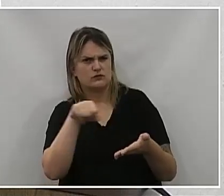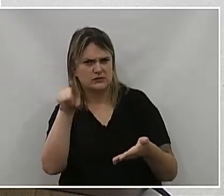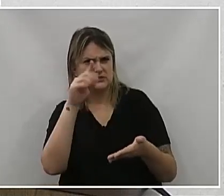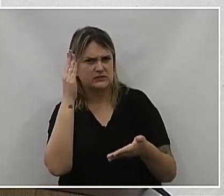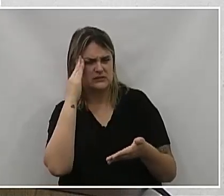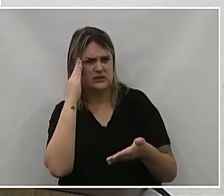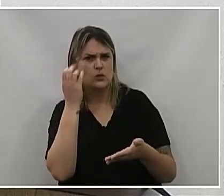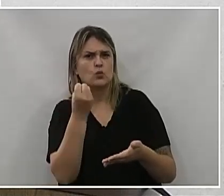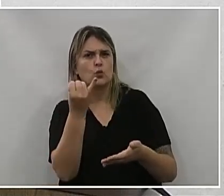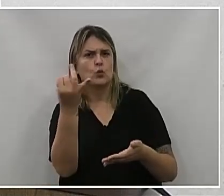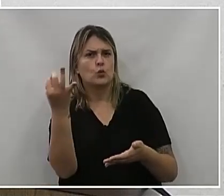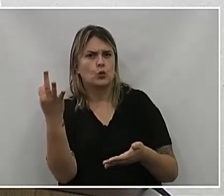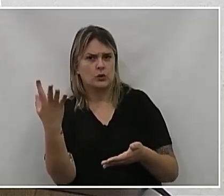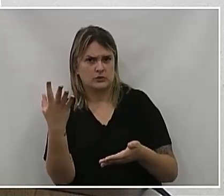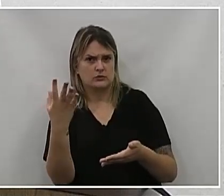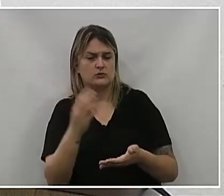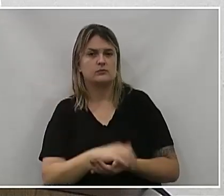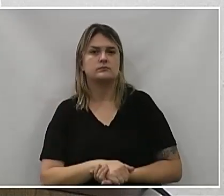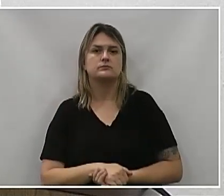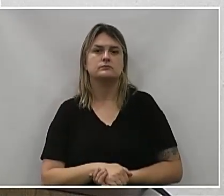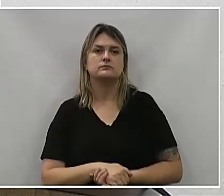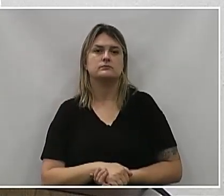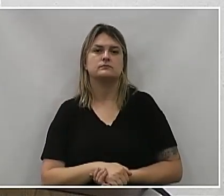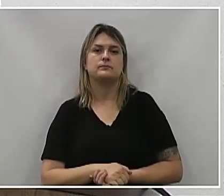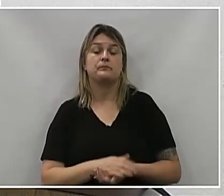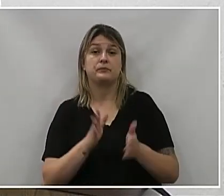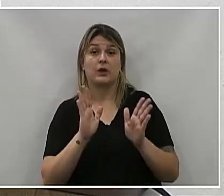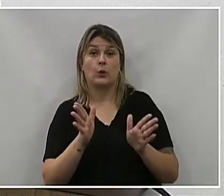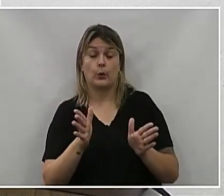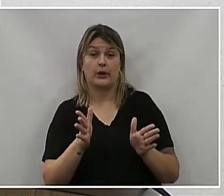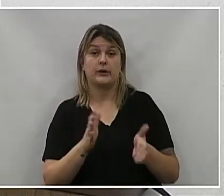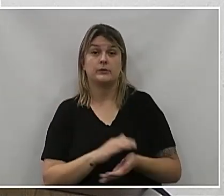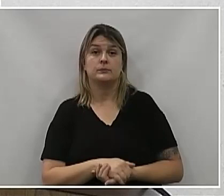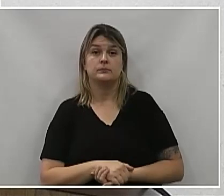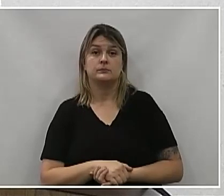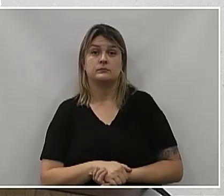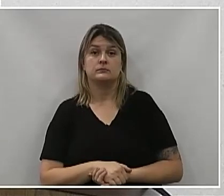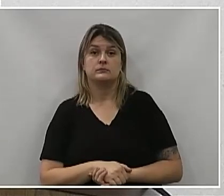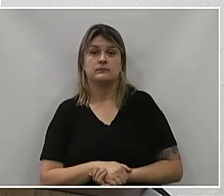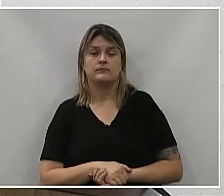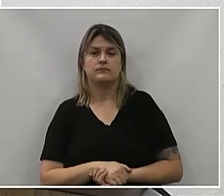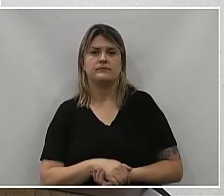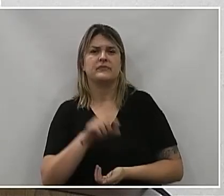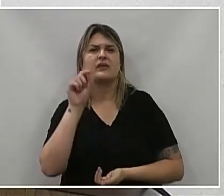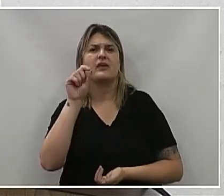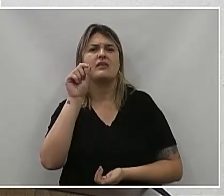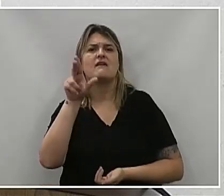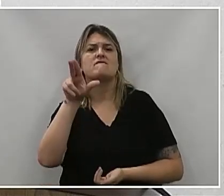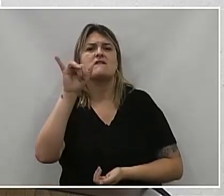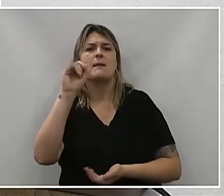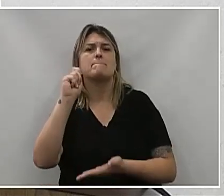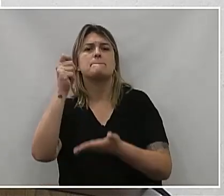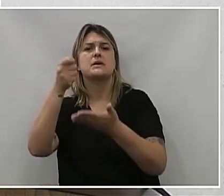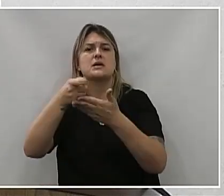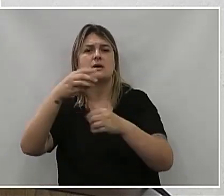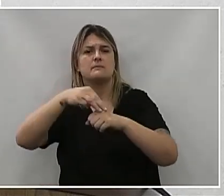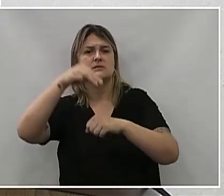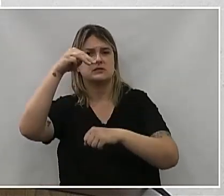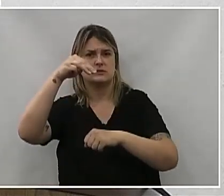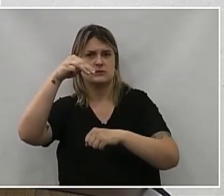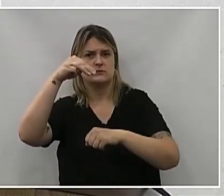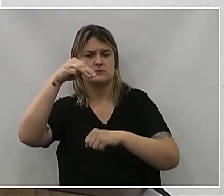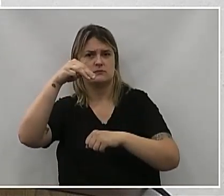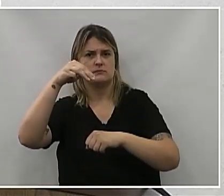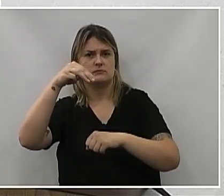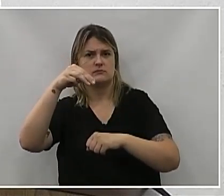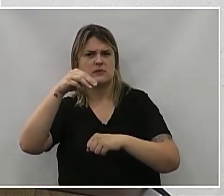entenderem a quantidade que isso era realizado. Agora, para quem vai se pagar o mestrado?